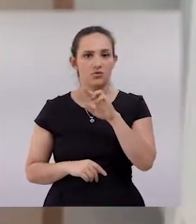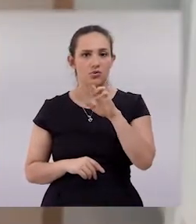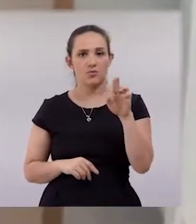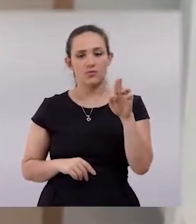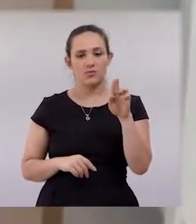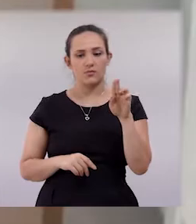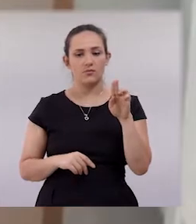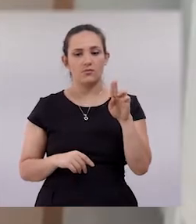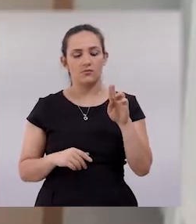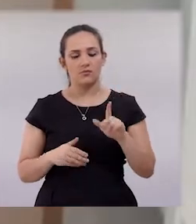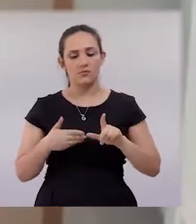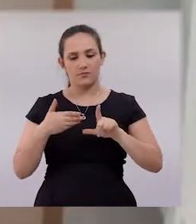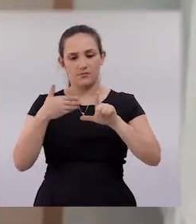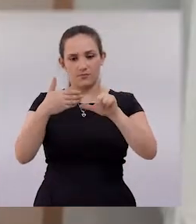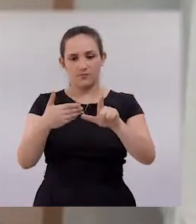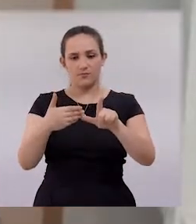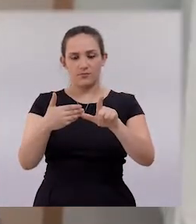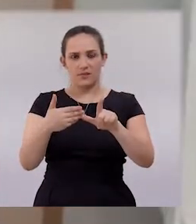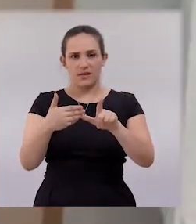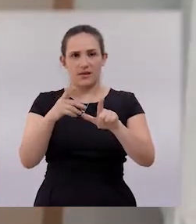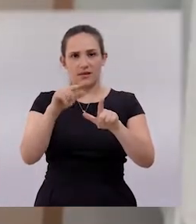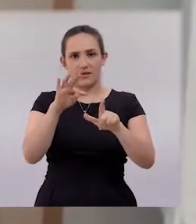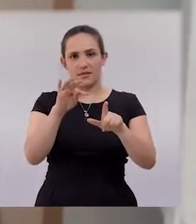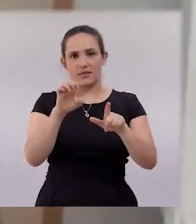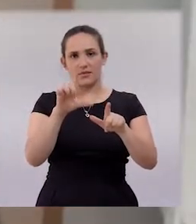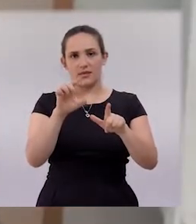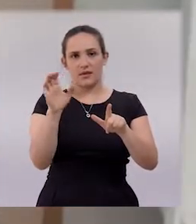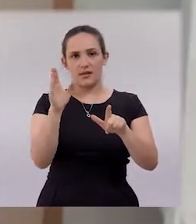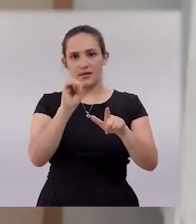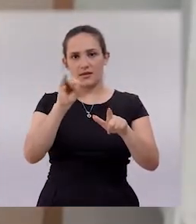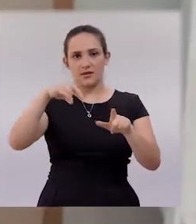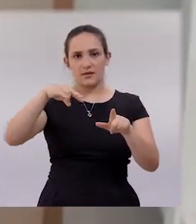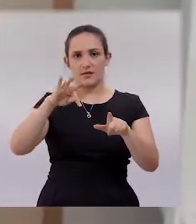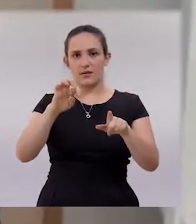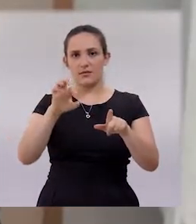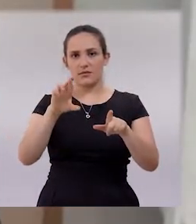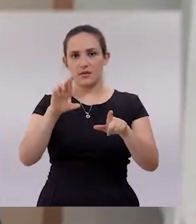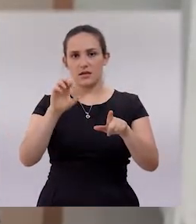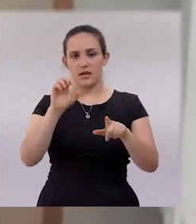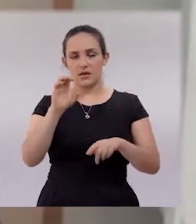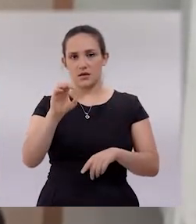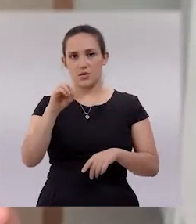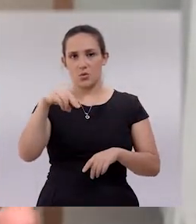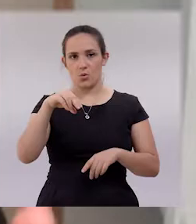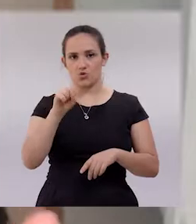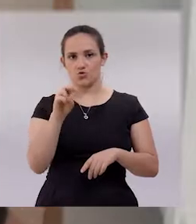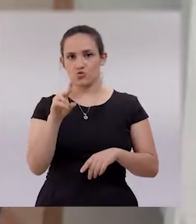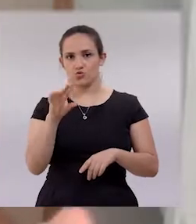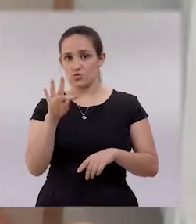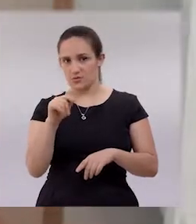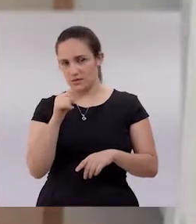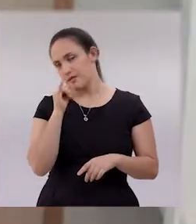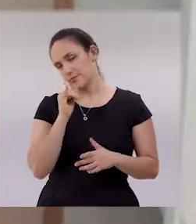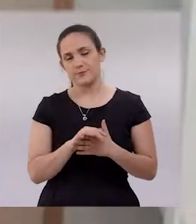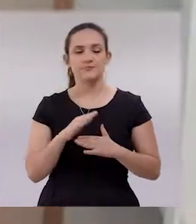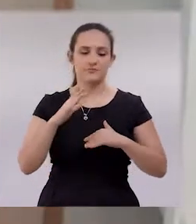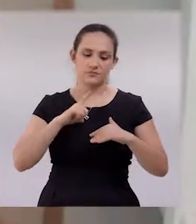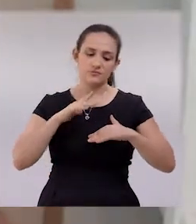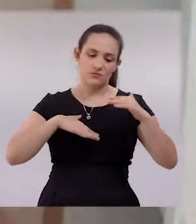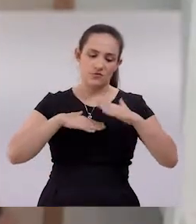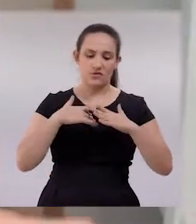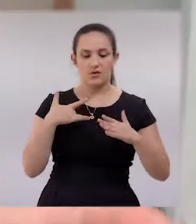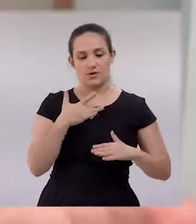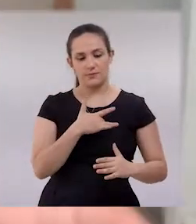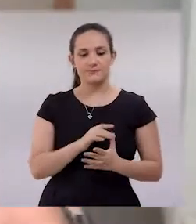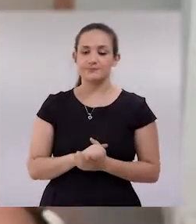da telemedicina, que é o modelo de teleinterconsulta. Então, a teleinterconsulta é quando um profissional de